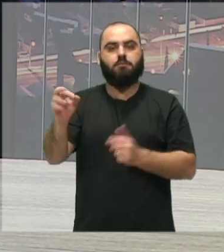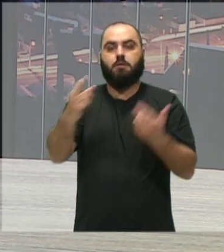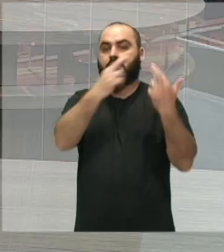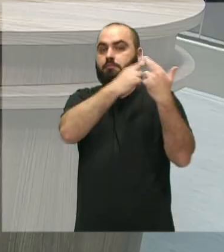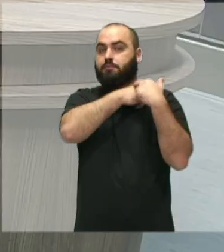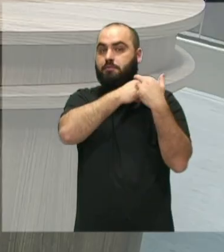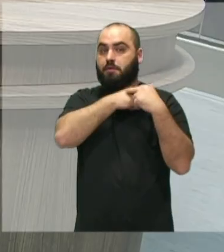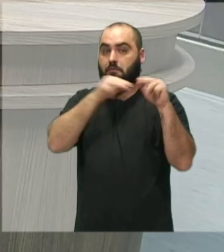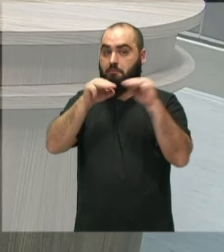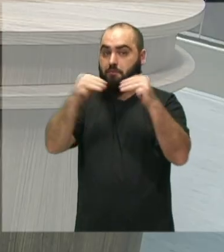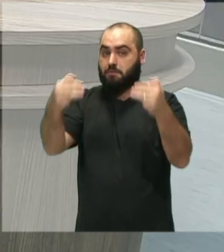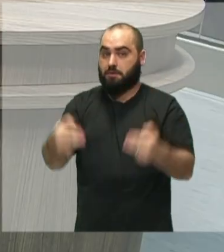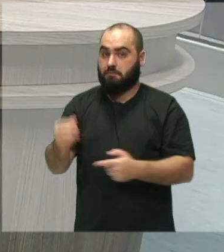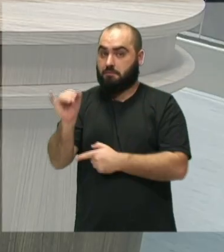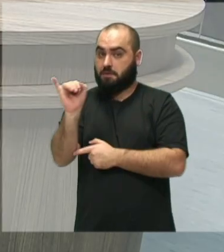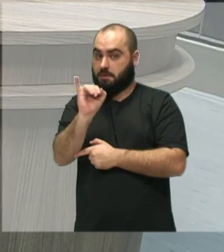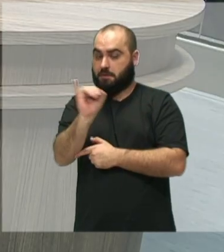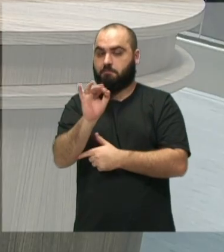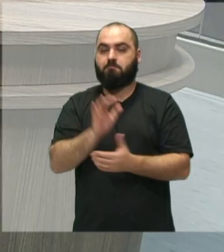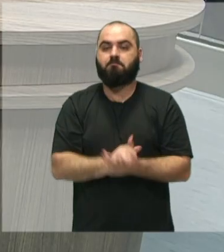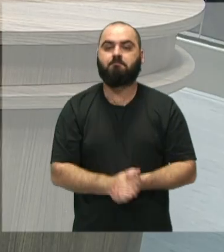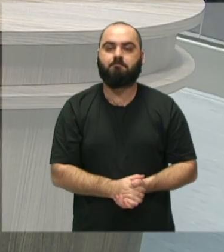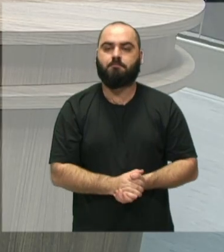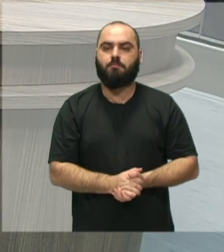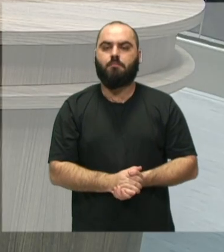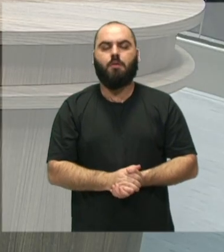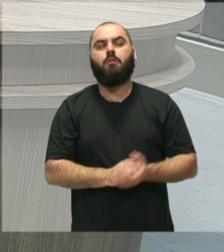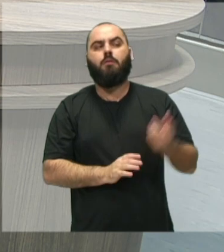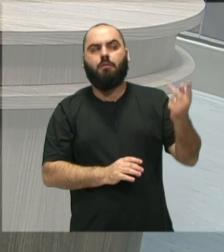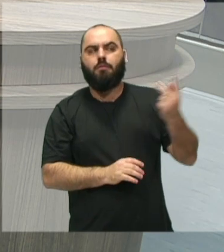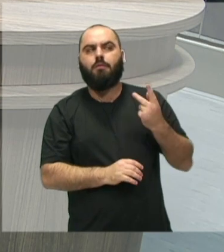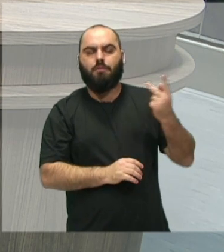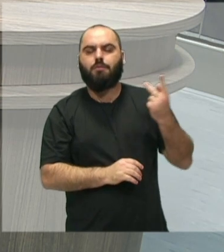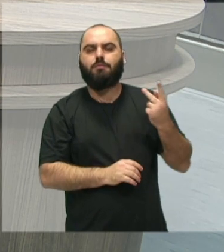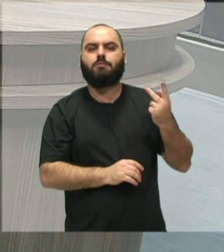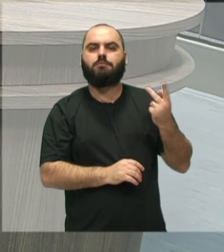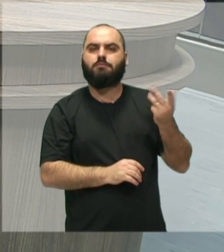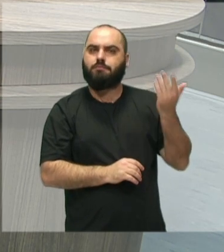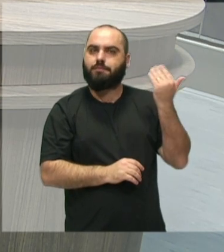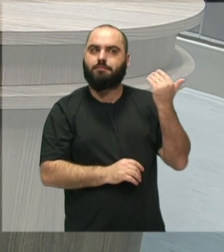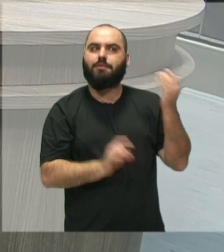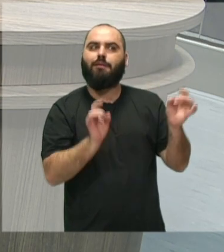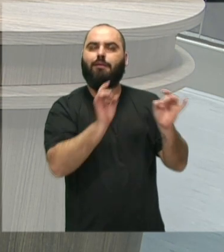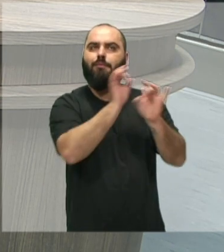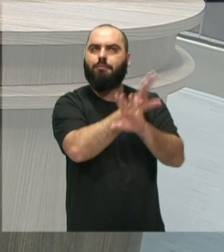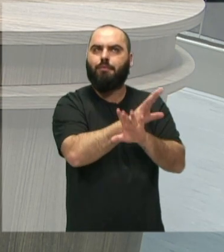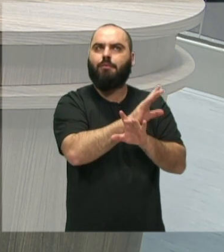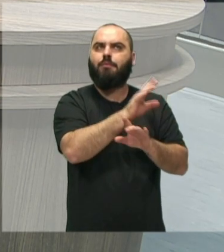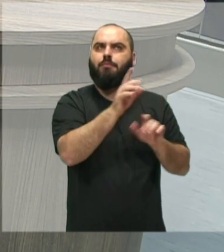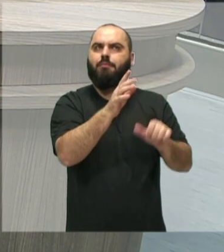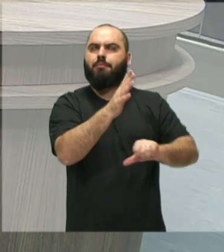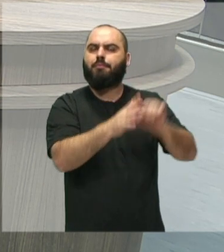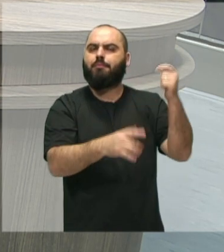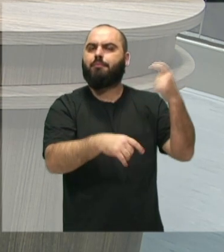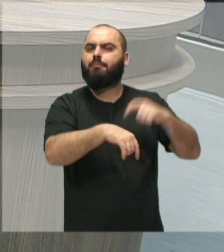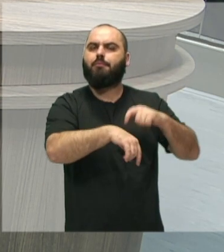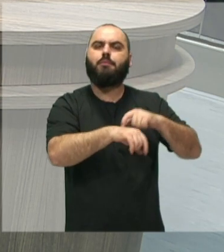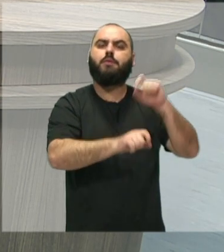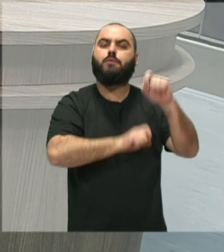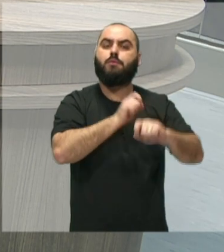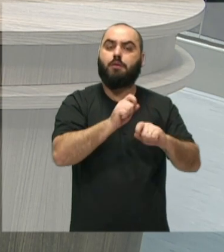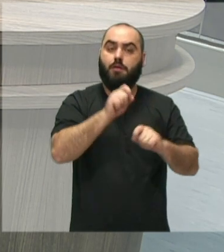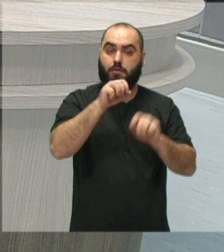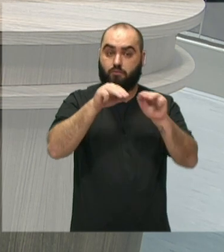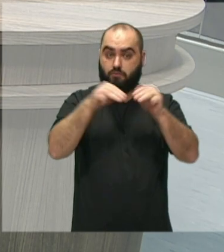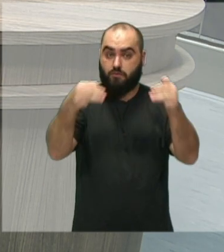Itajaí. Daniele, a gente terminou assim, né, em alta, né, dizendo que o Museu Etnoarqueológico ele